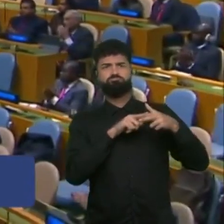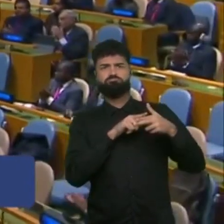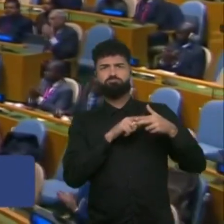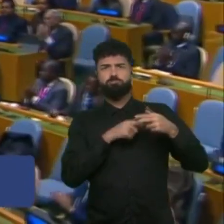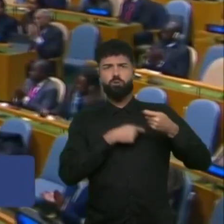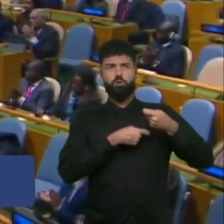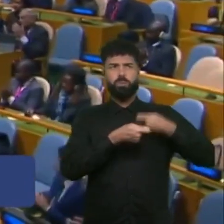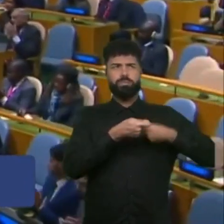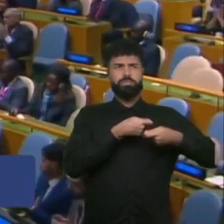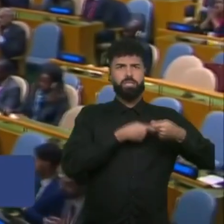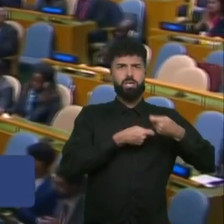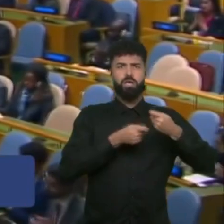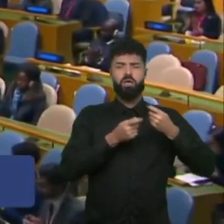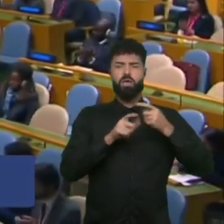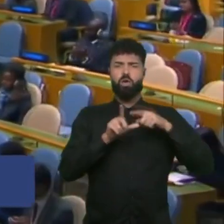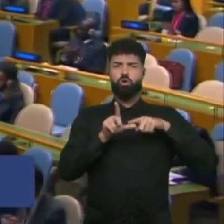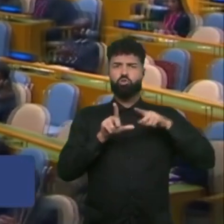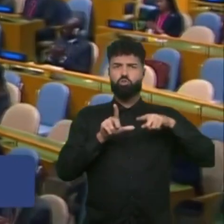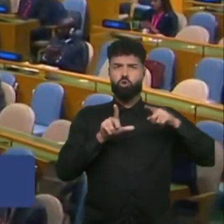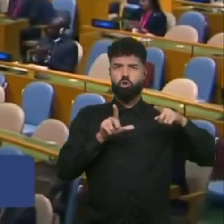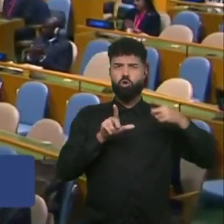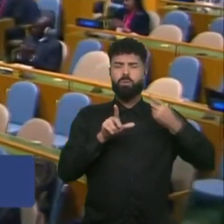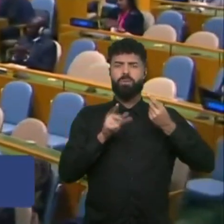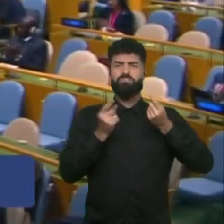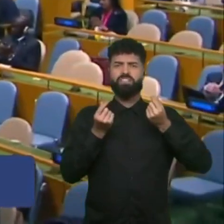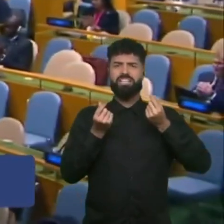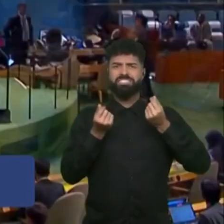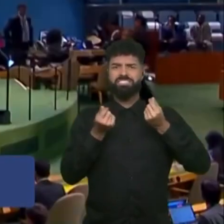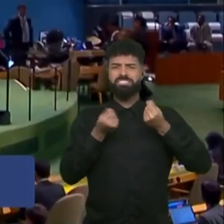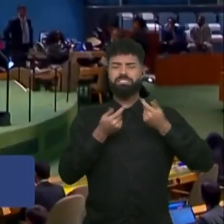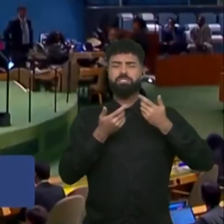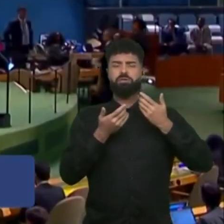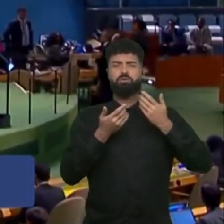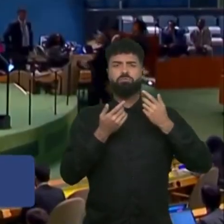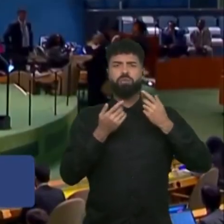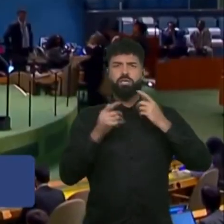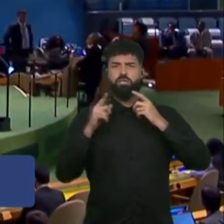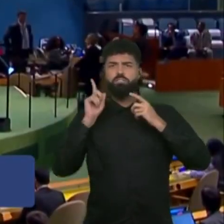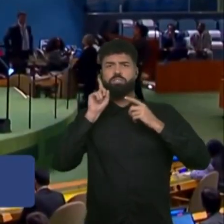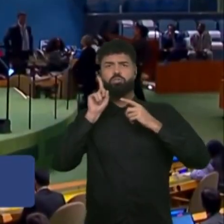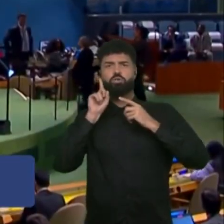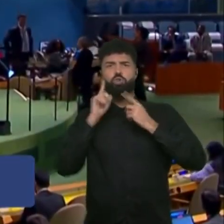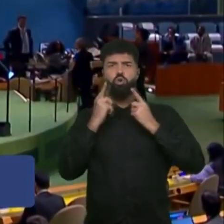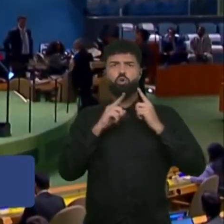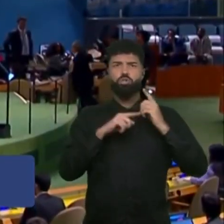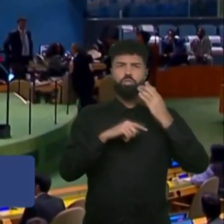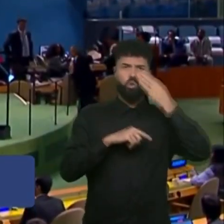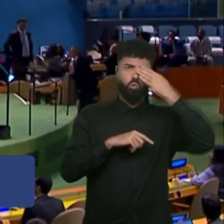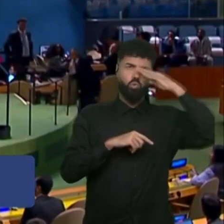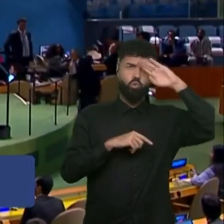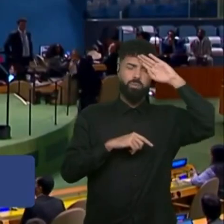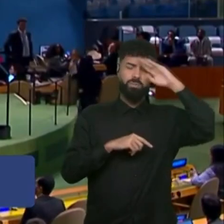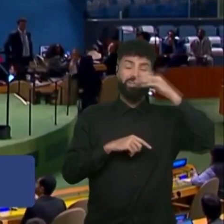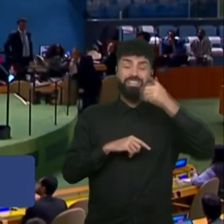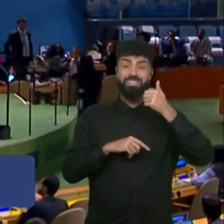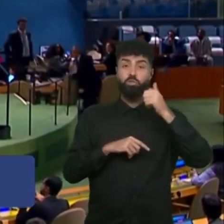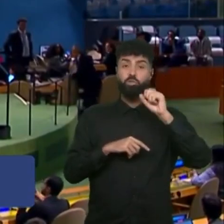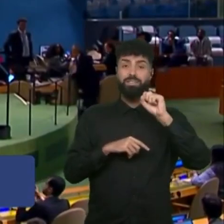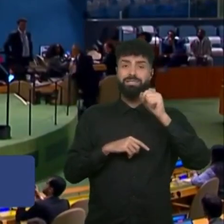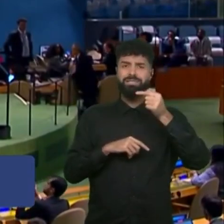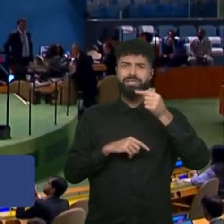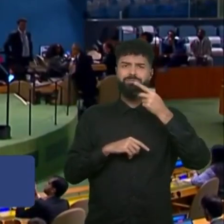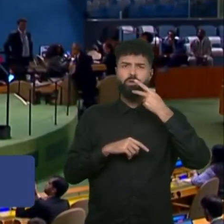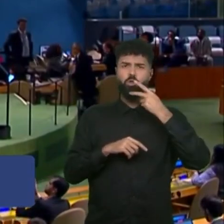ordens executivas anacrônicas, todo esse aparato legislativo e